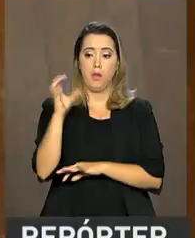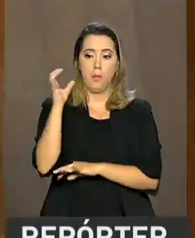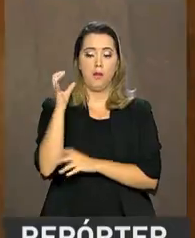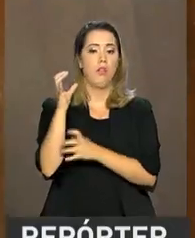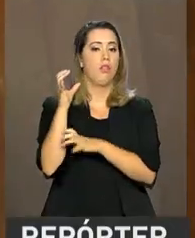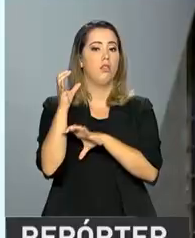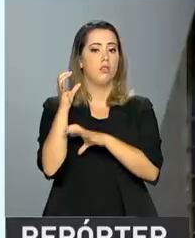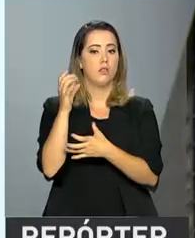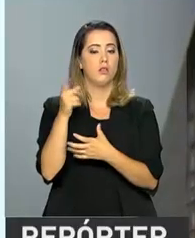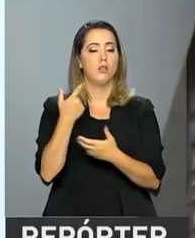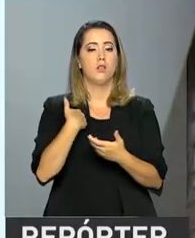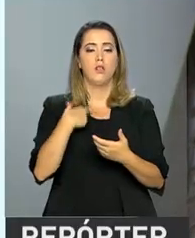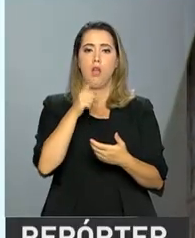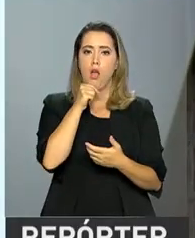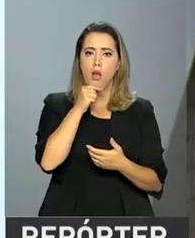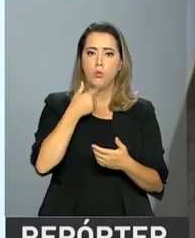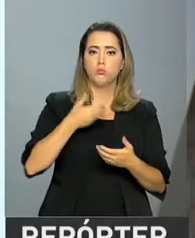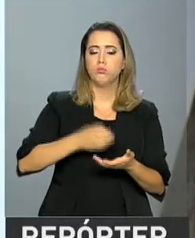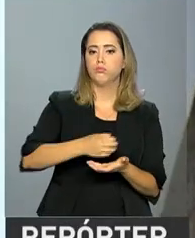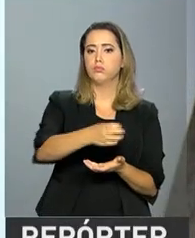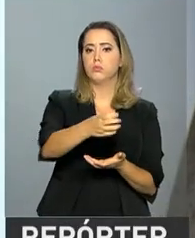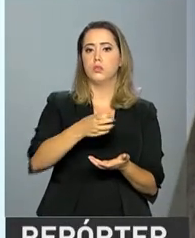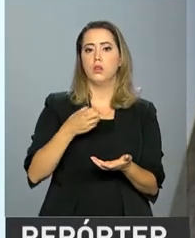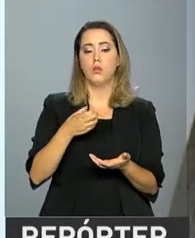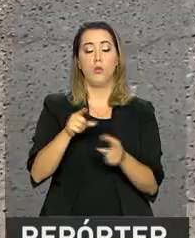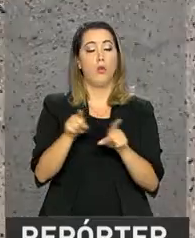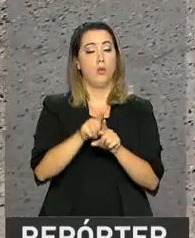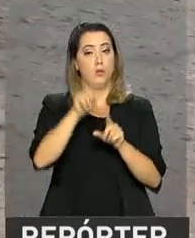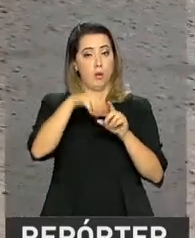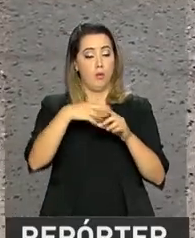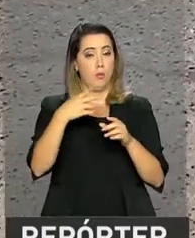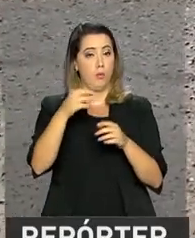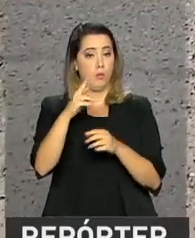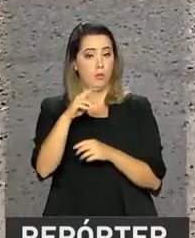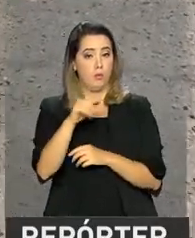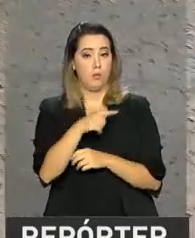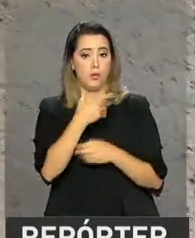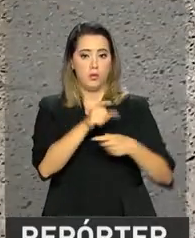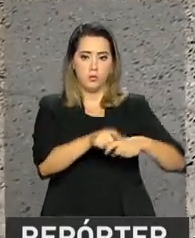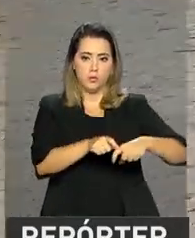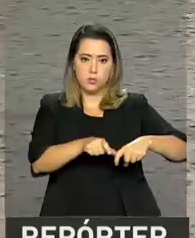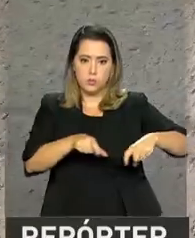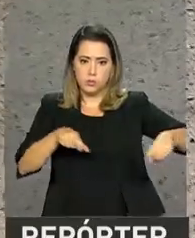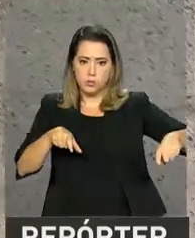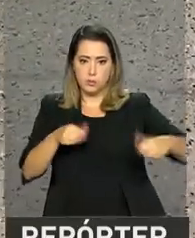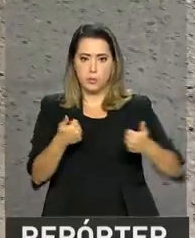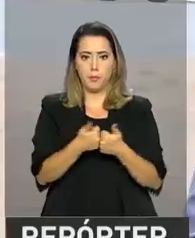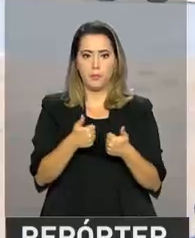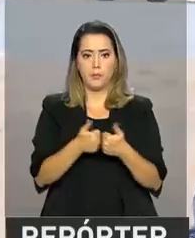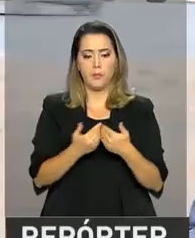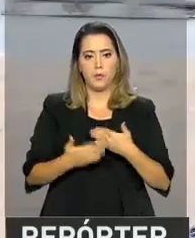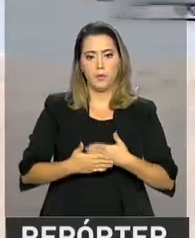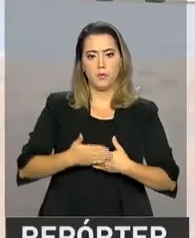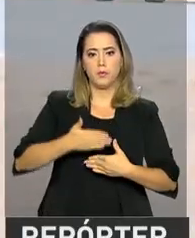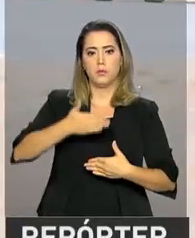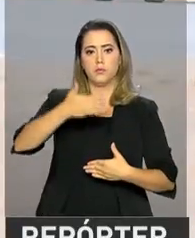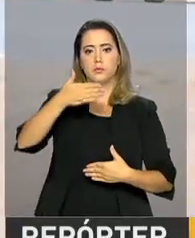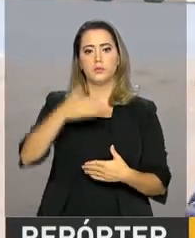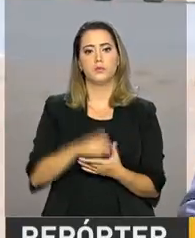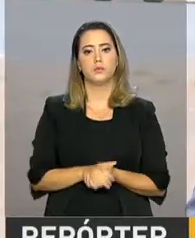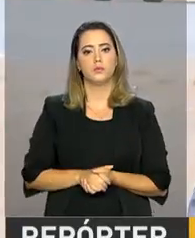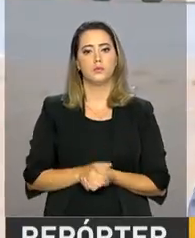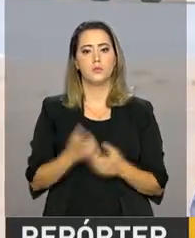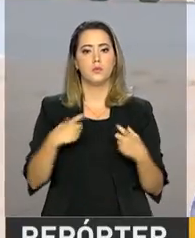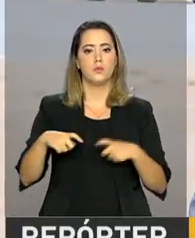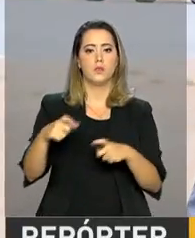no bebedouro, no depósito de água do ar-condicionado e nesta caneleta que fica rente à parede. O criador do mosquito